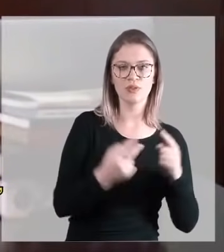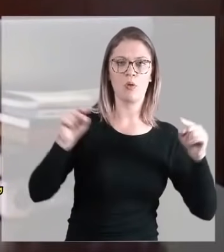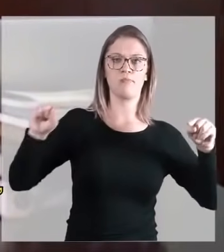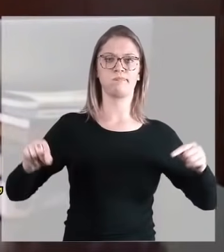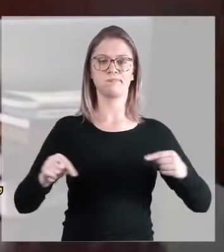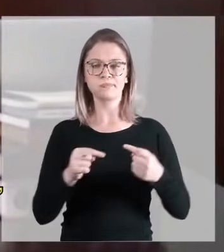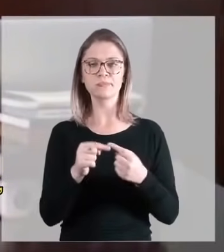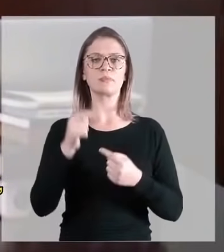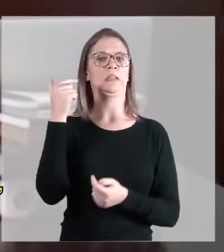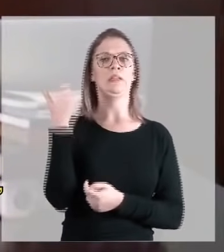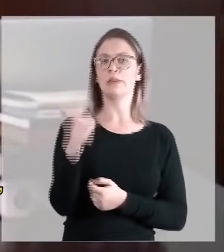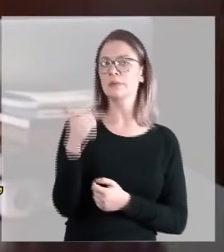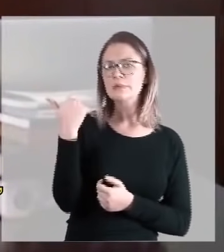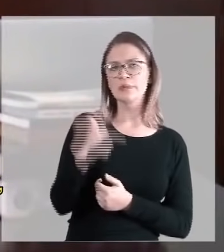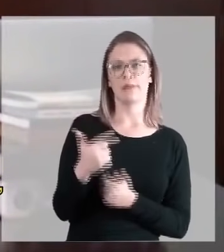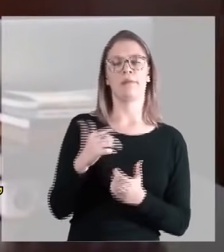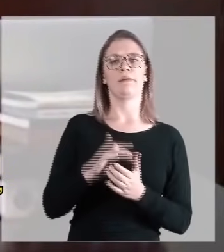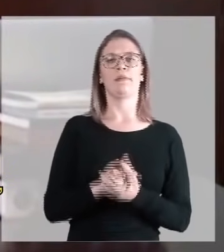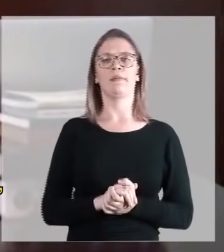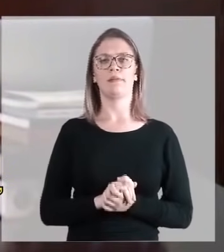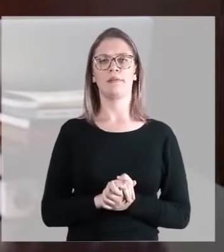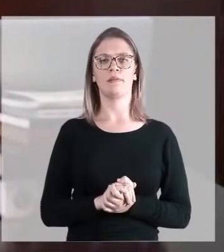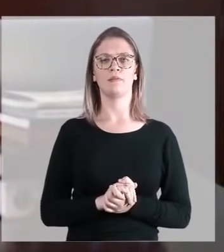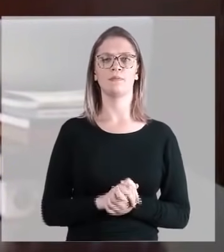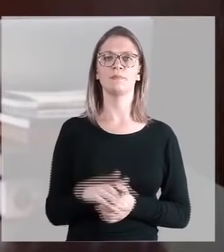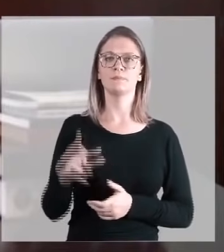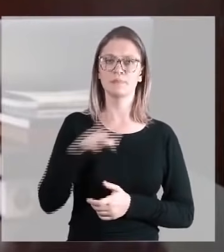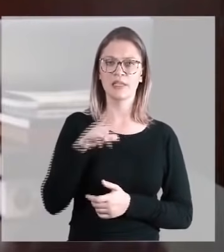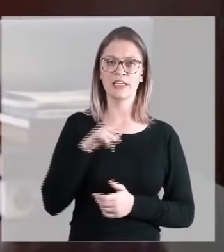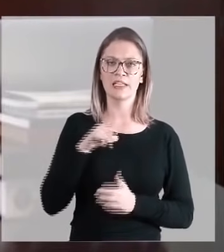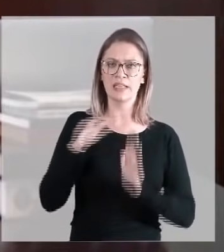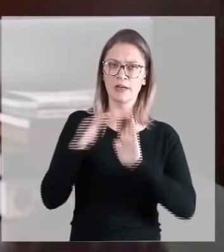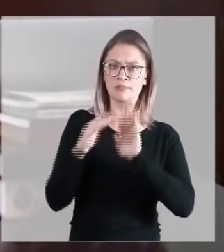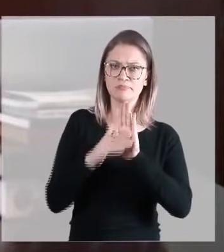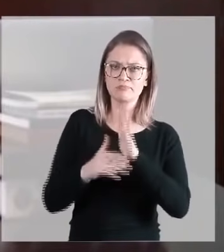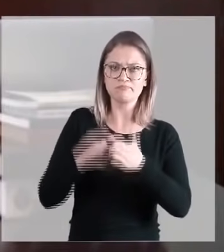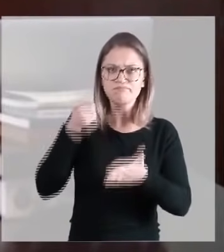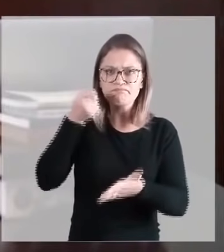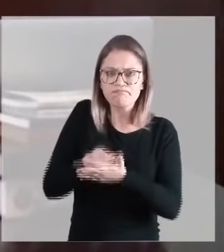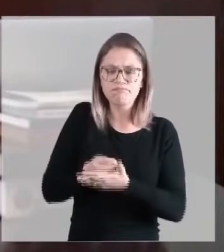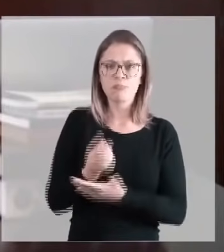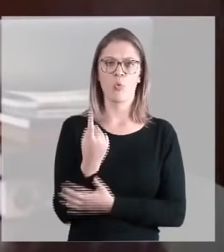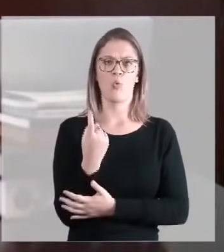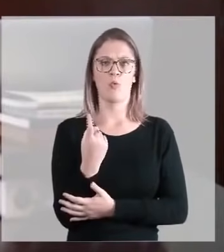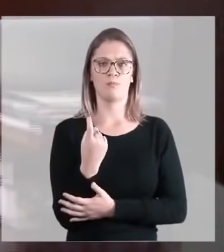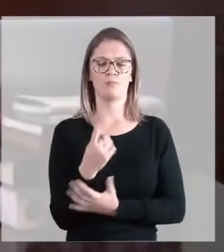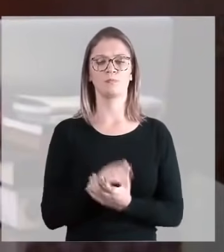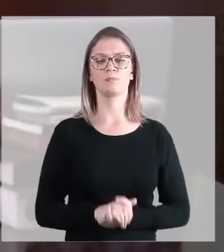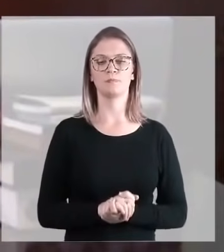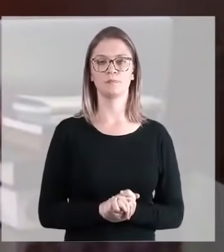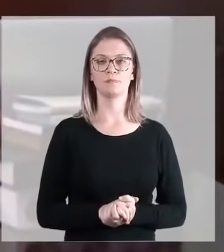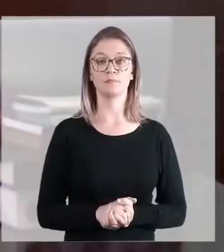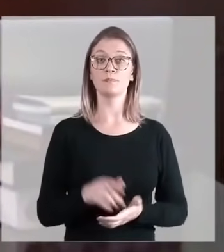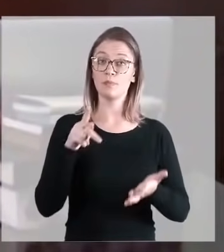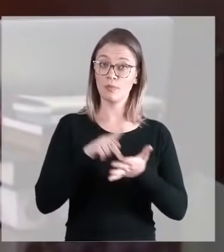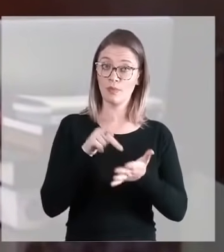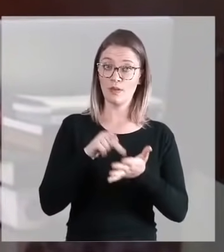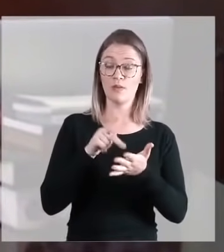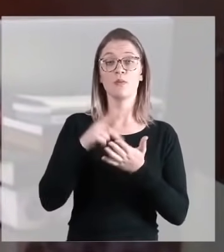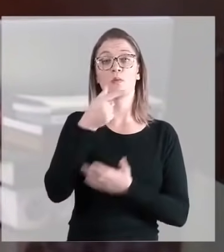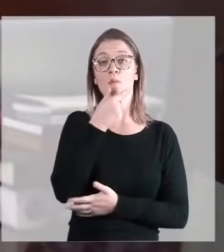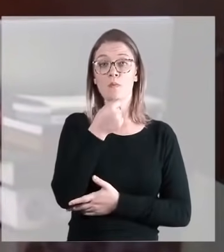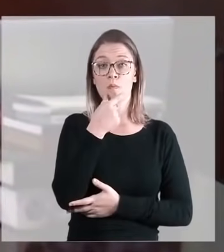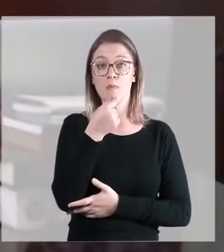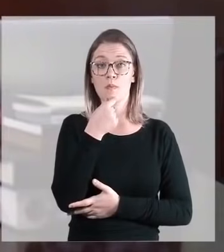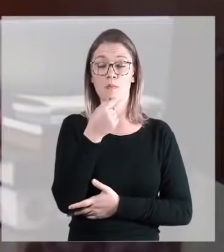visões concorrentes, não tem correntes adversárias e impera uma doutrina do pensamento único. A verdade é que